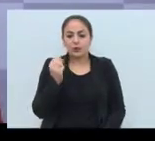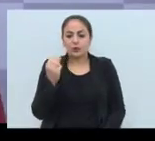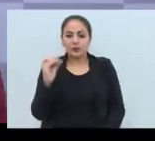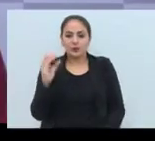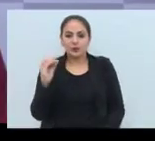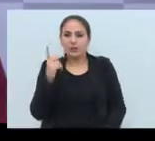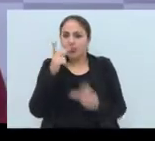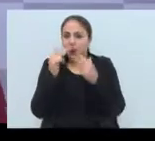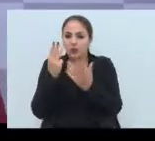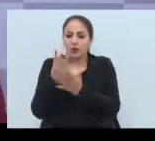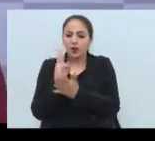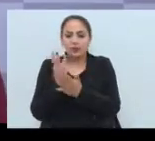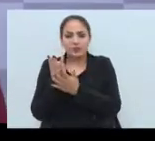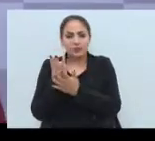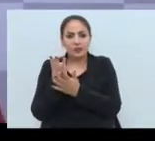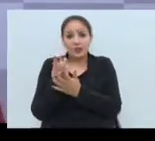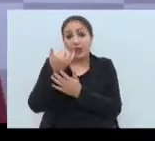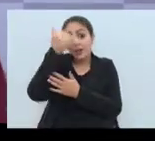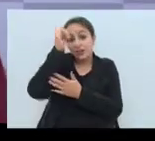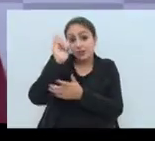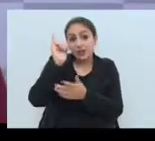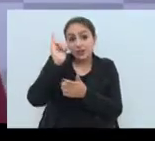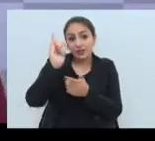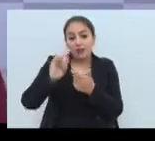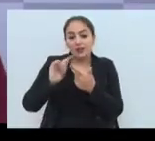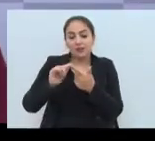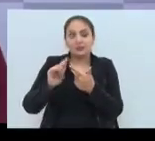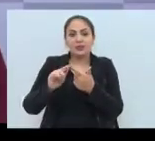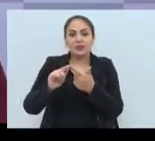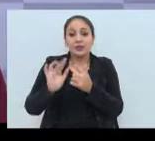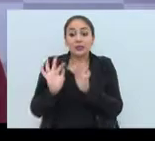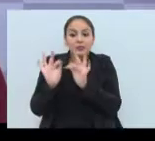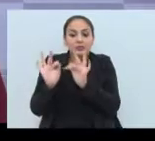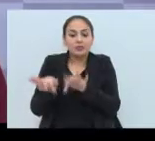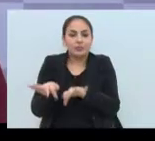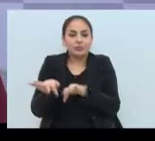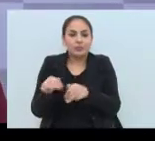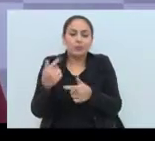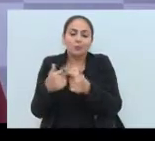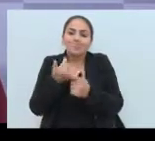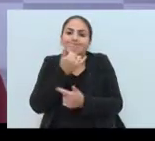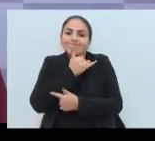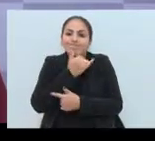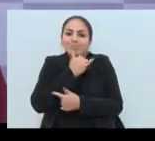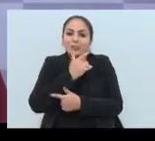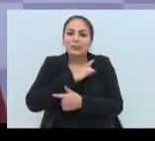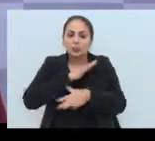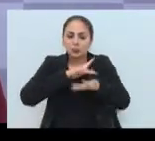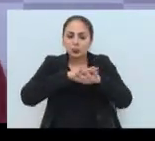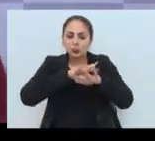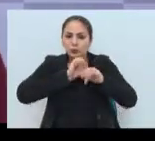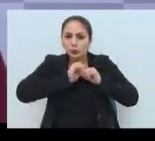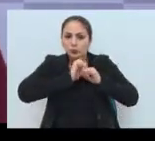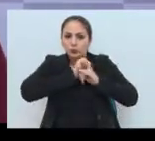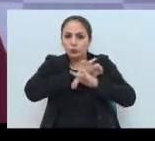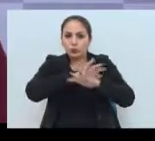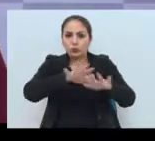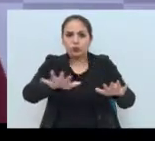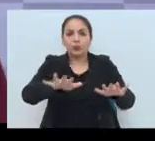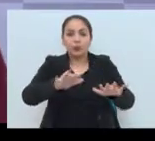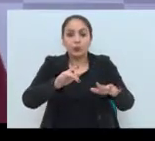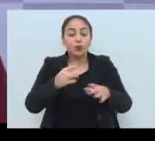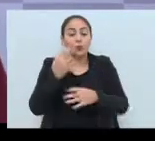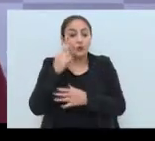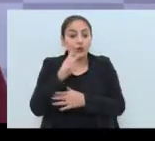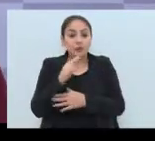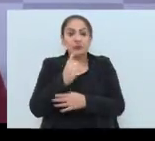do WhatsApp, é como eu disse, é prevenir, é combater. Infelizmente a epidemia está aí. Foi constatado num jornal